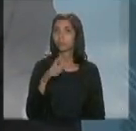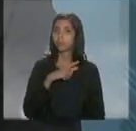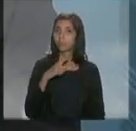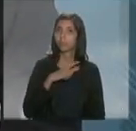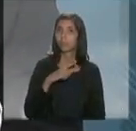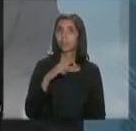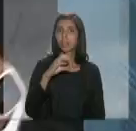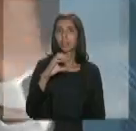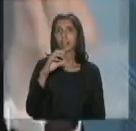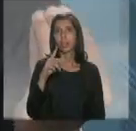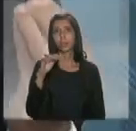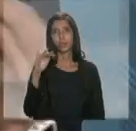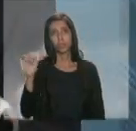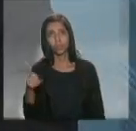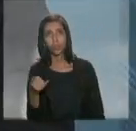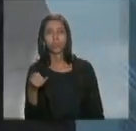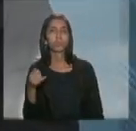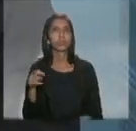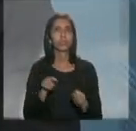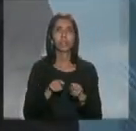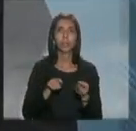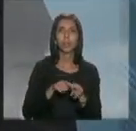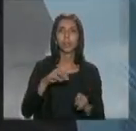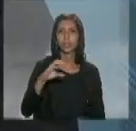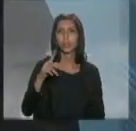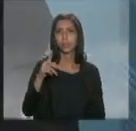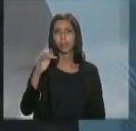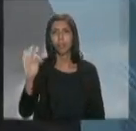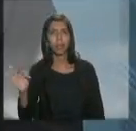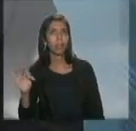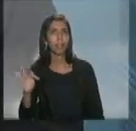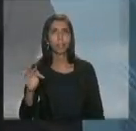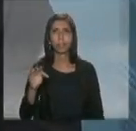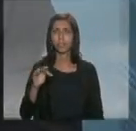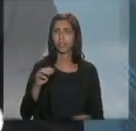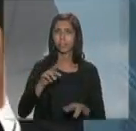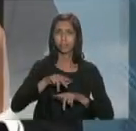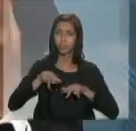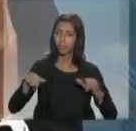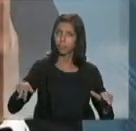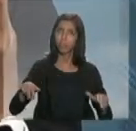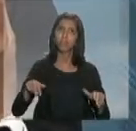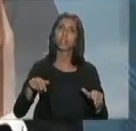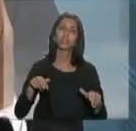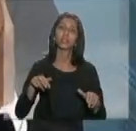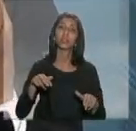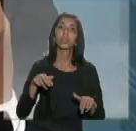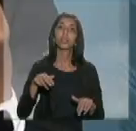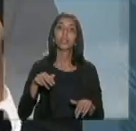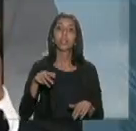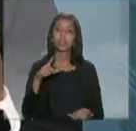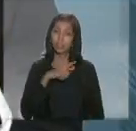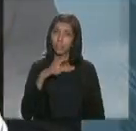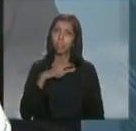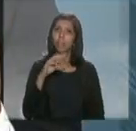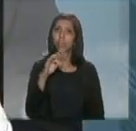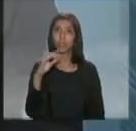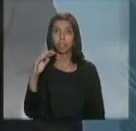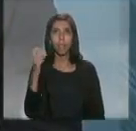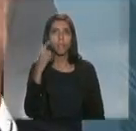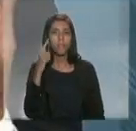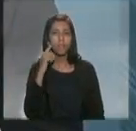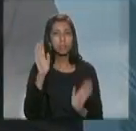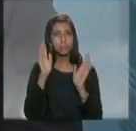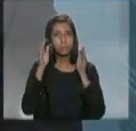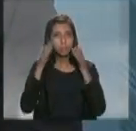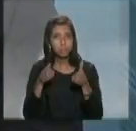de CNPJ, né, de CPFs, então o tribunal vai